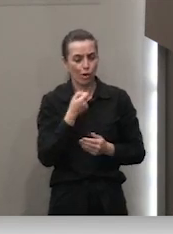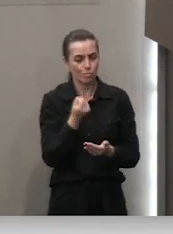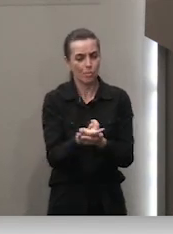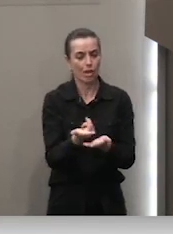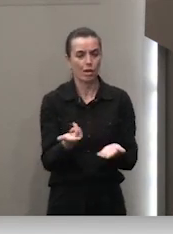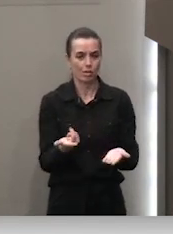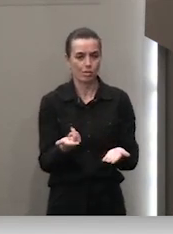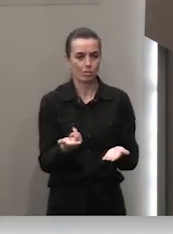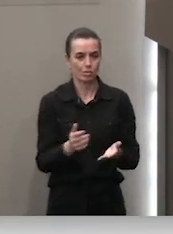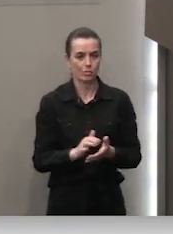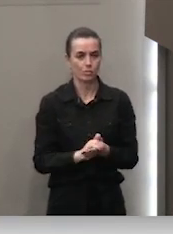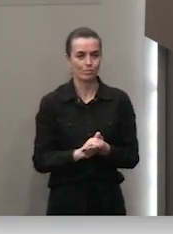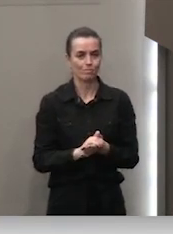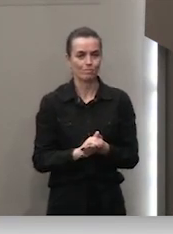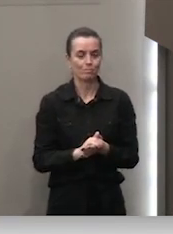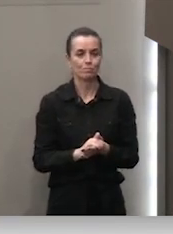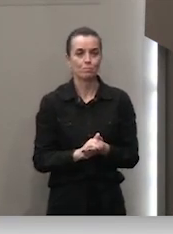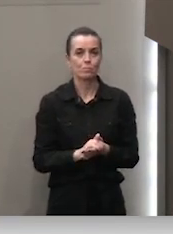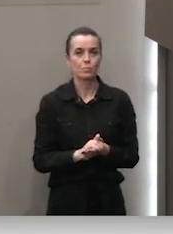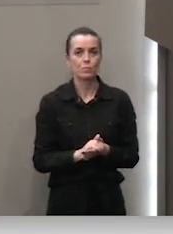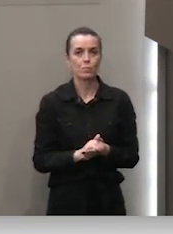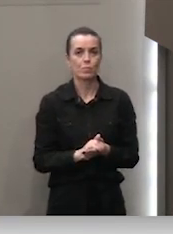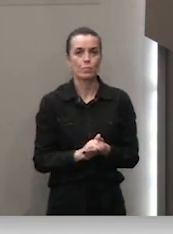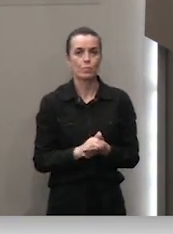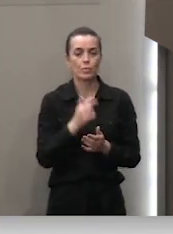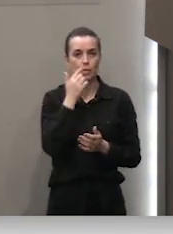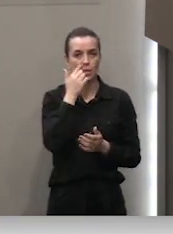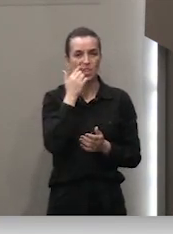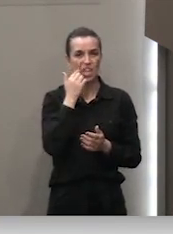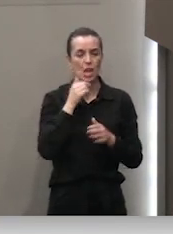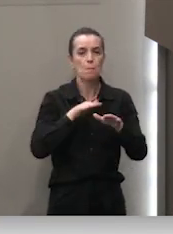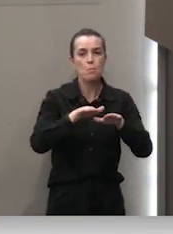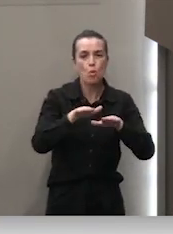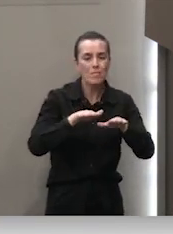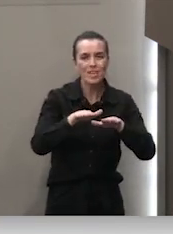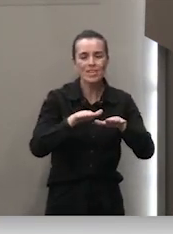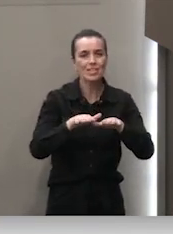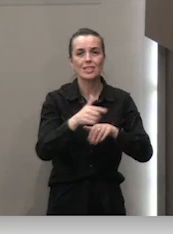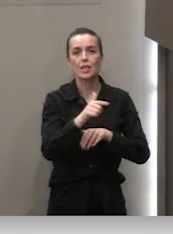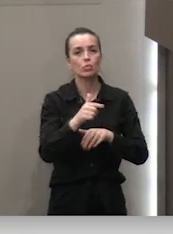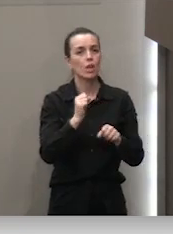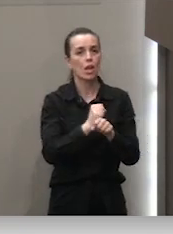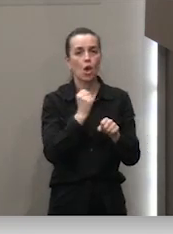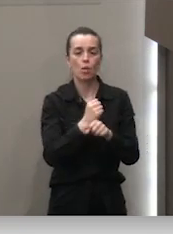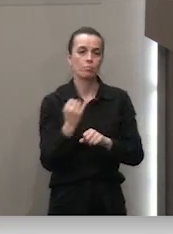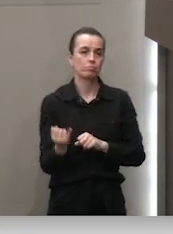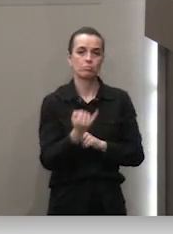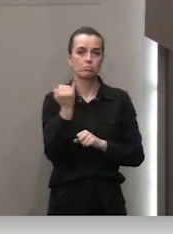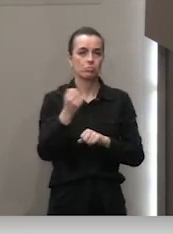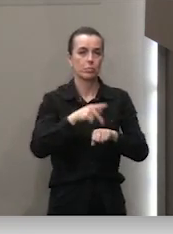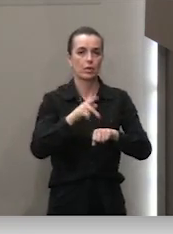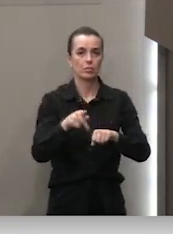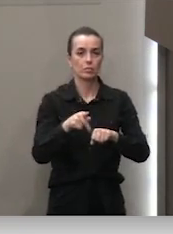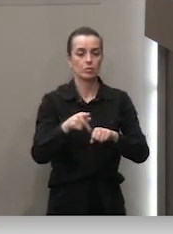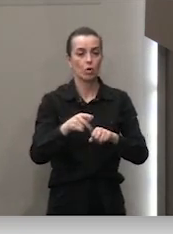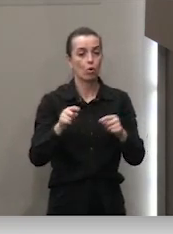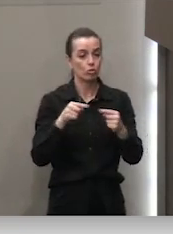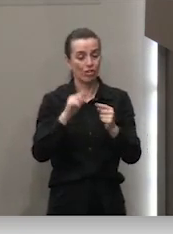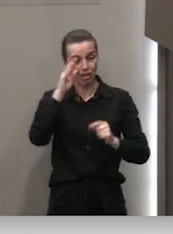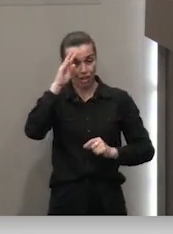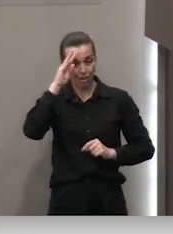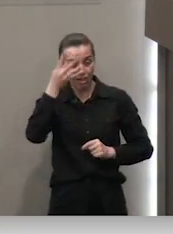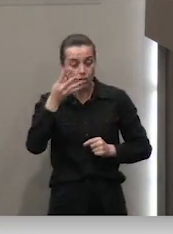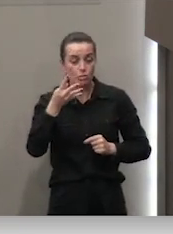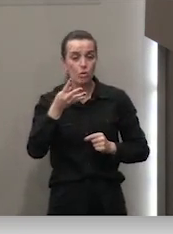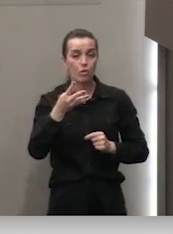mobilidade, há 12 anos não tem uma obra importante em Passo Fundo que que resolva o caos que nós vivemos